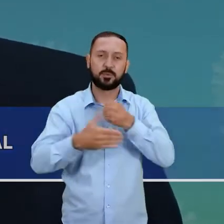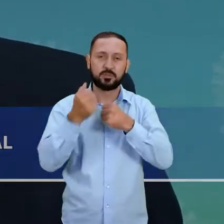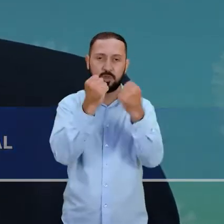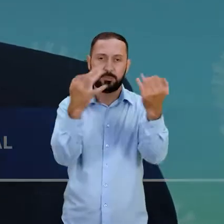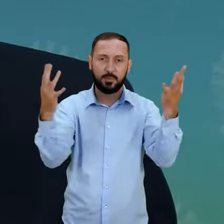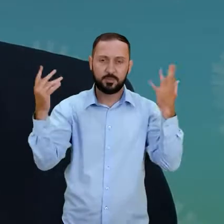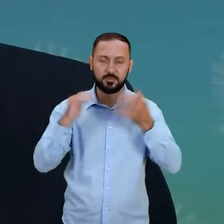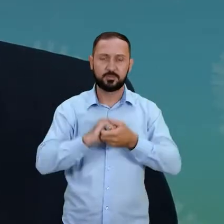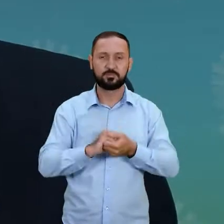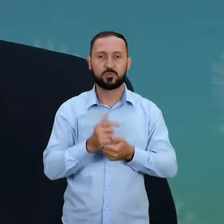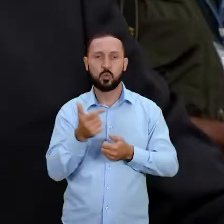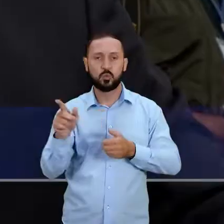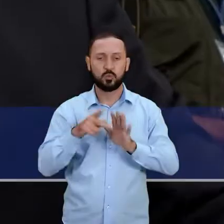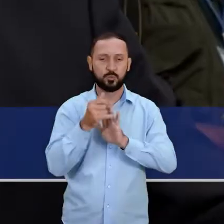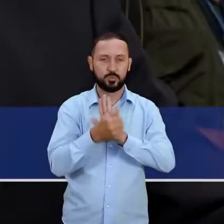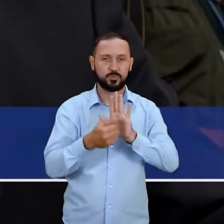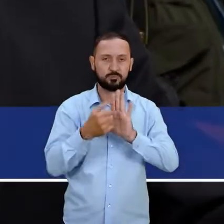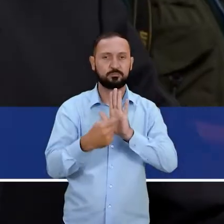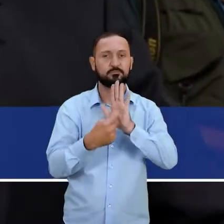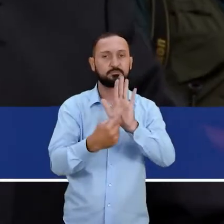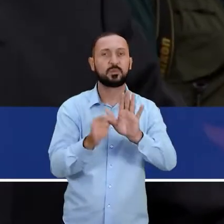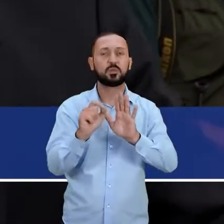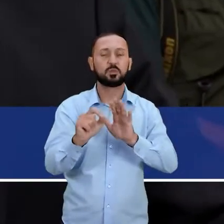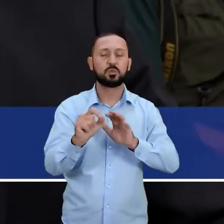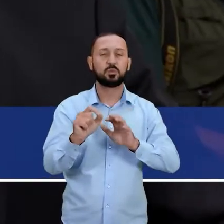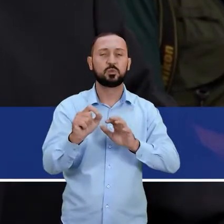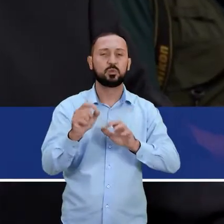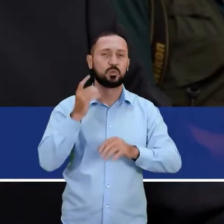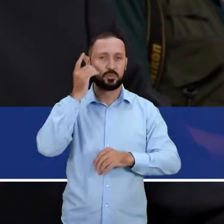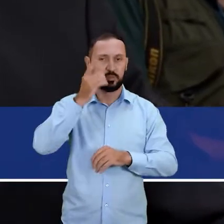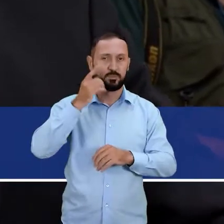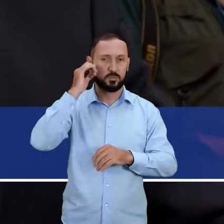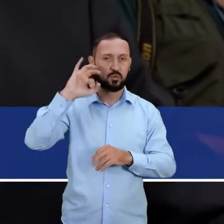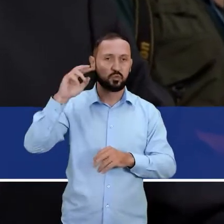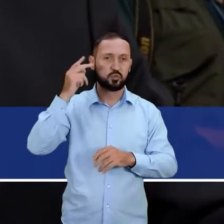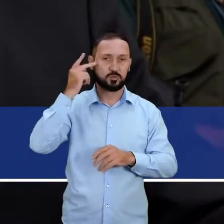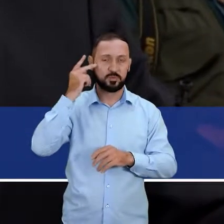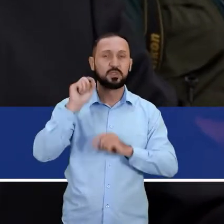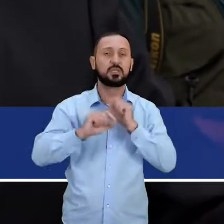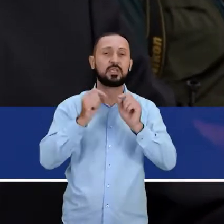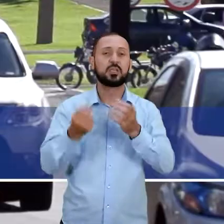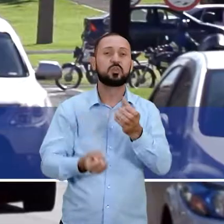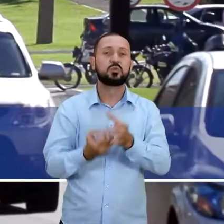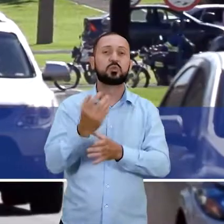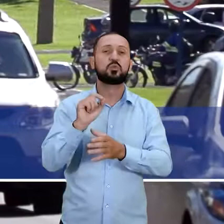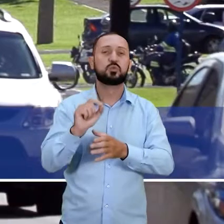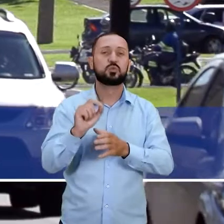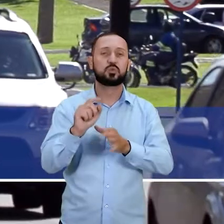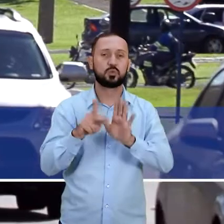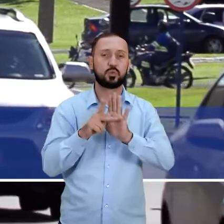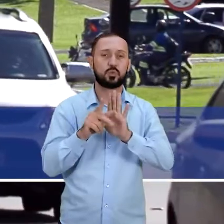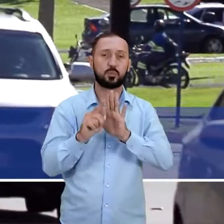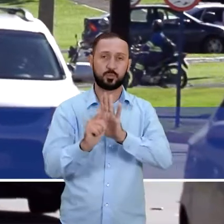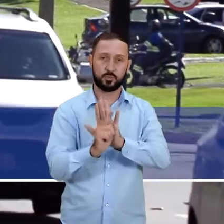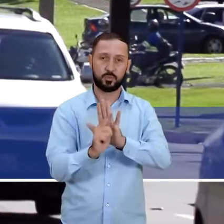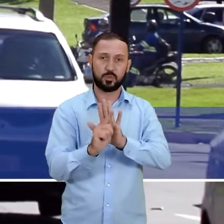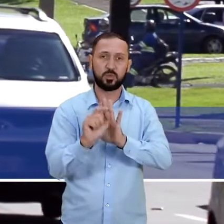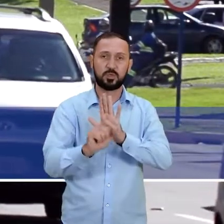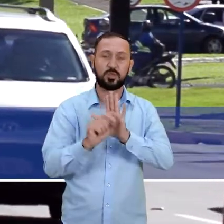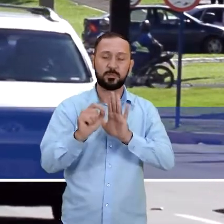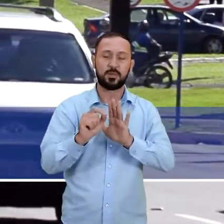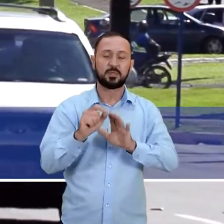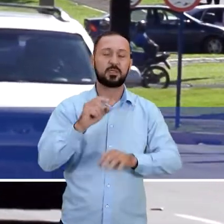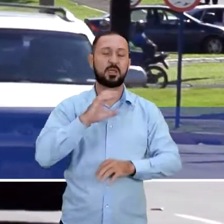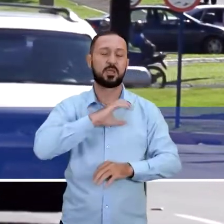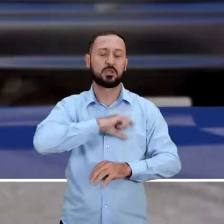sobre a defesa do meio ambiente. Outro projeto apresentado é de autoria do deputado João Henrique, do PL, que institui o programa